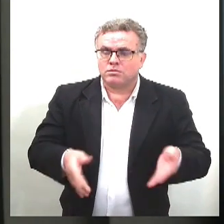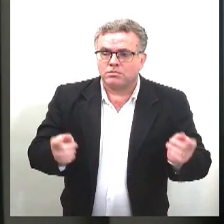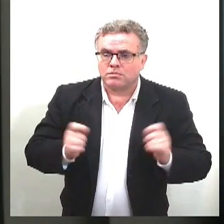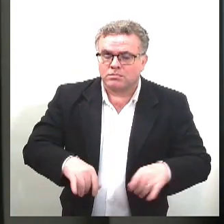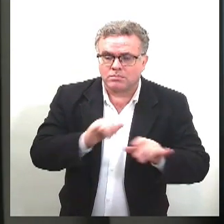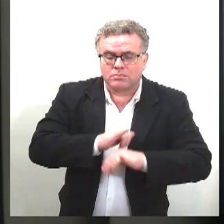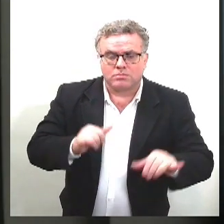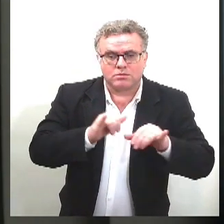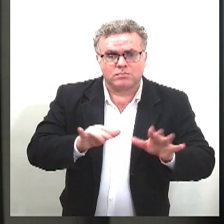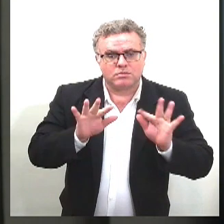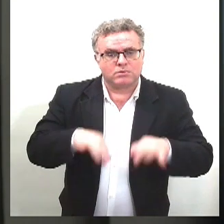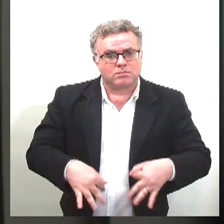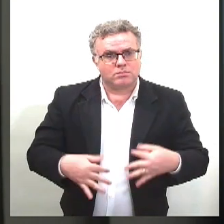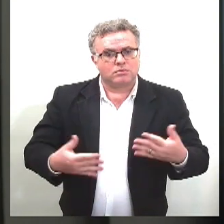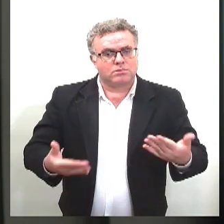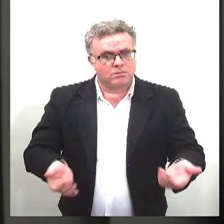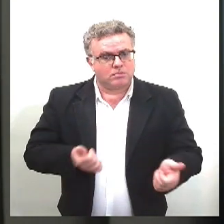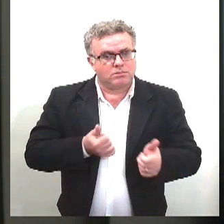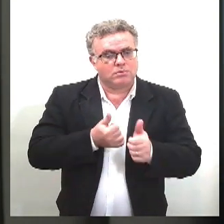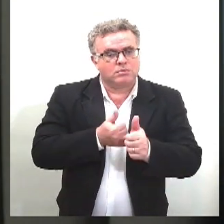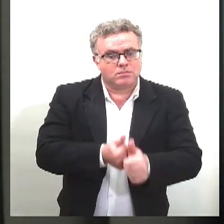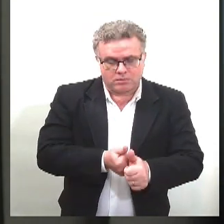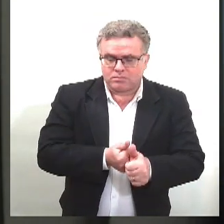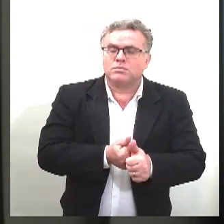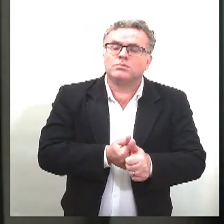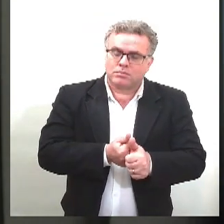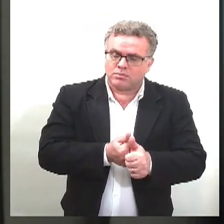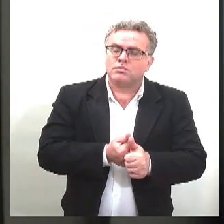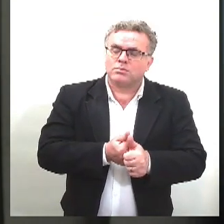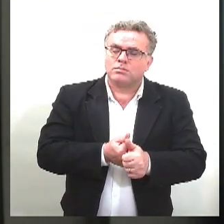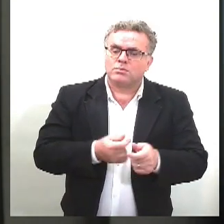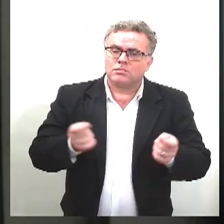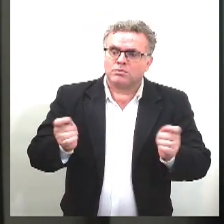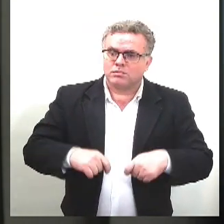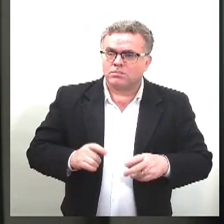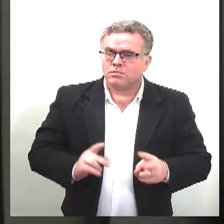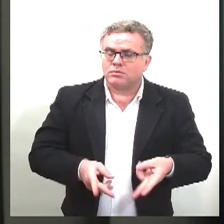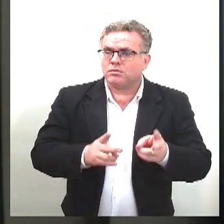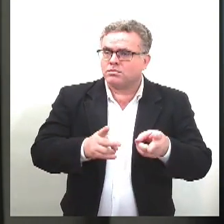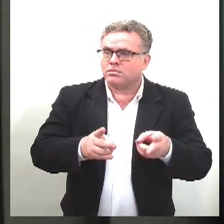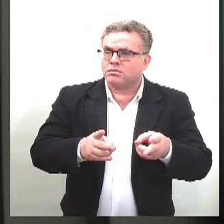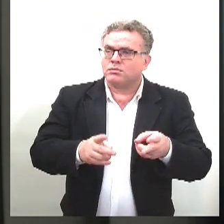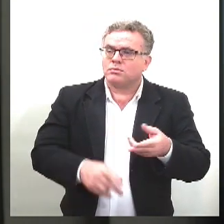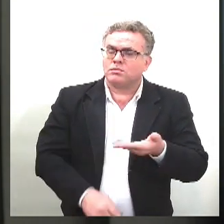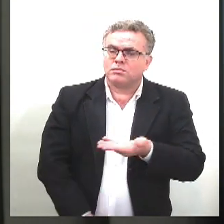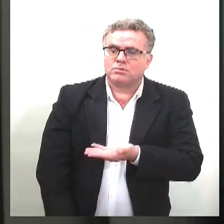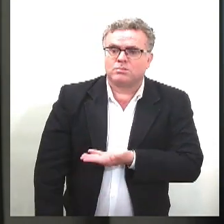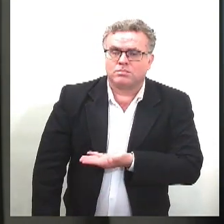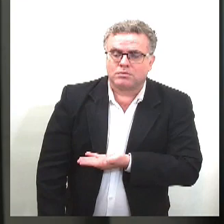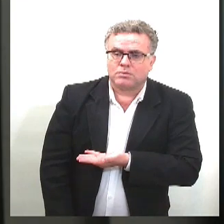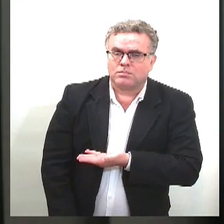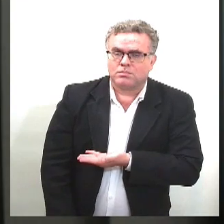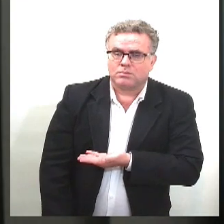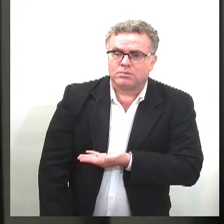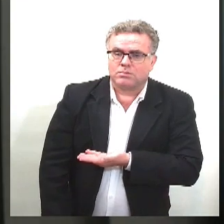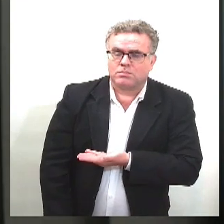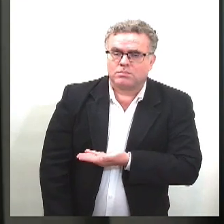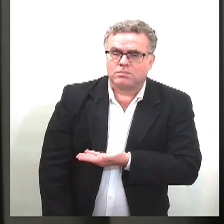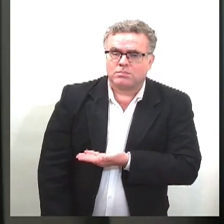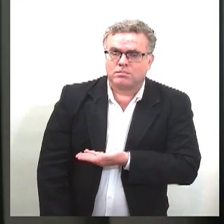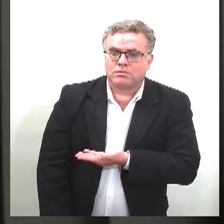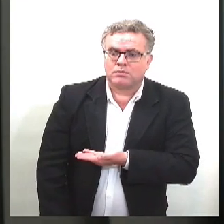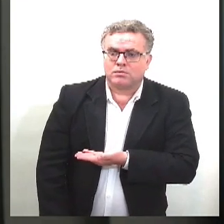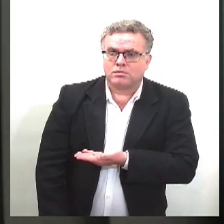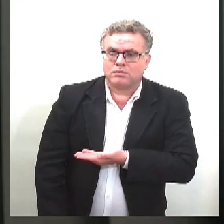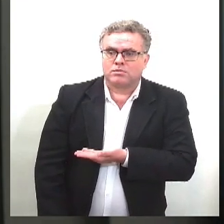aqui. Siga a TV Alesia nas redes sociais, super fácil. No Facebook e no Instagram, pelo arroba TV Alesia 5.2. No Twitter, arroba TV Alesia.